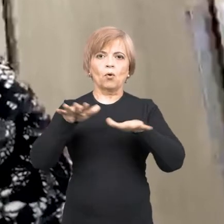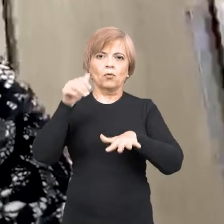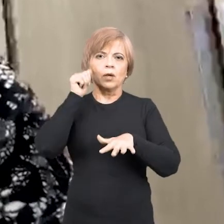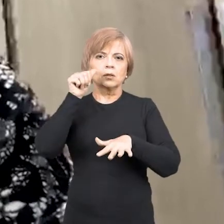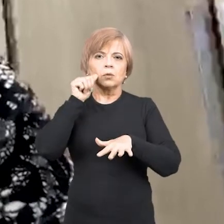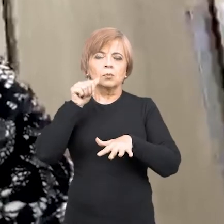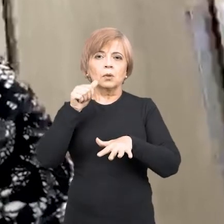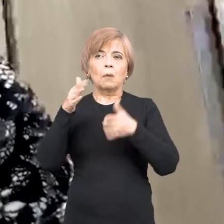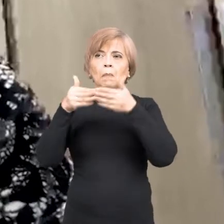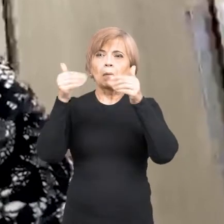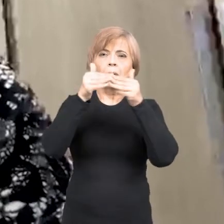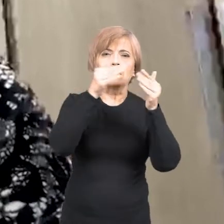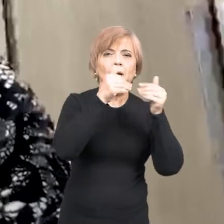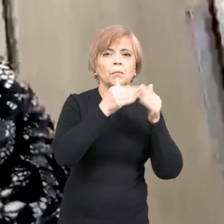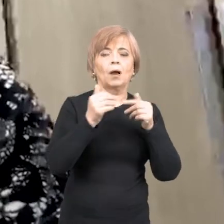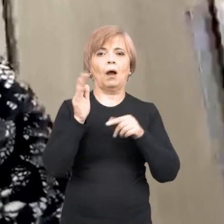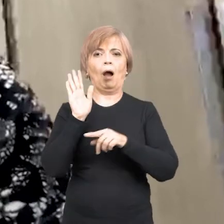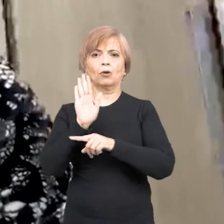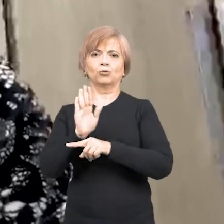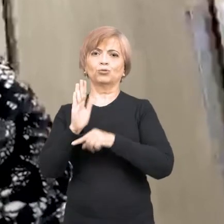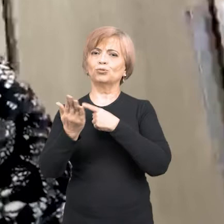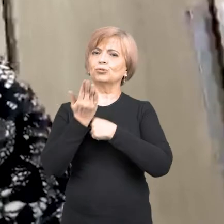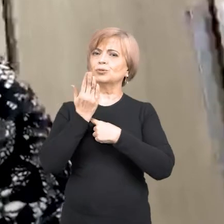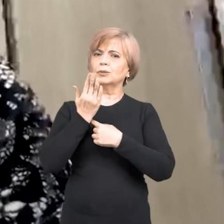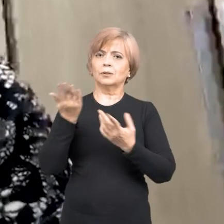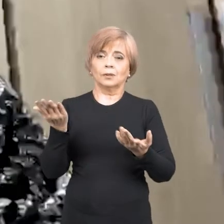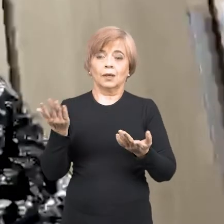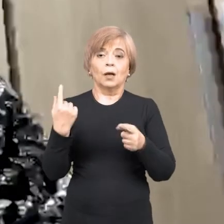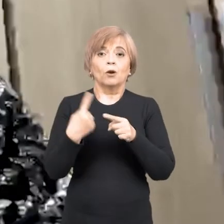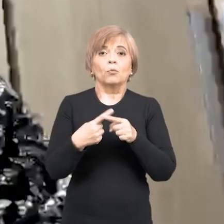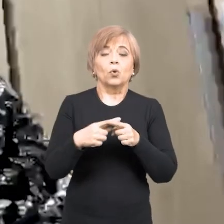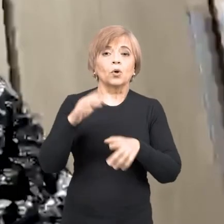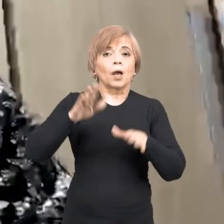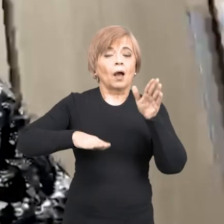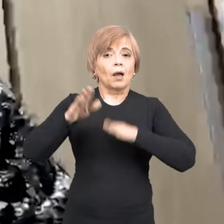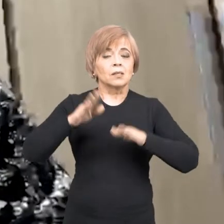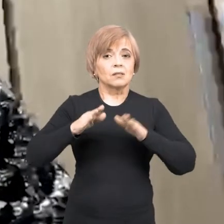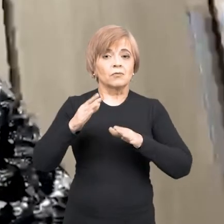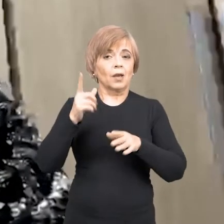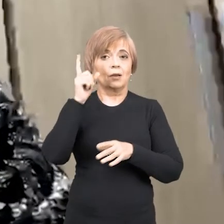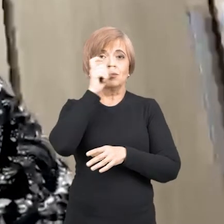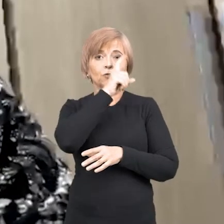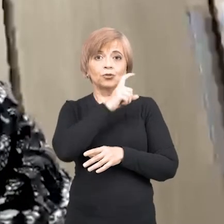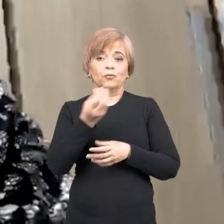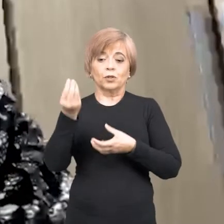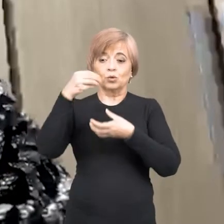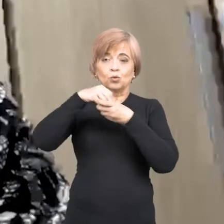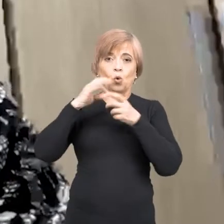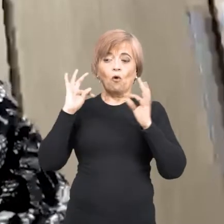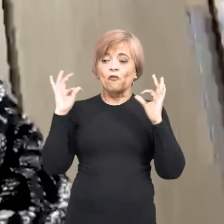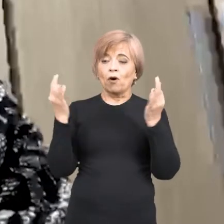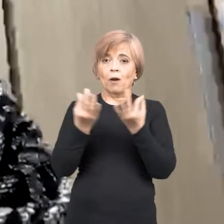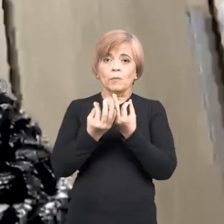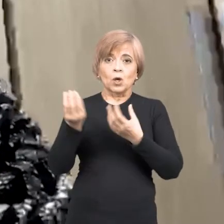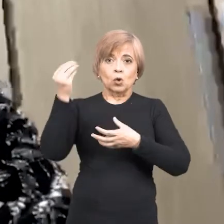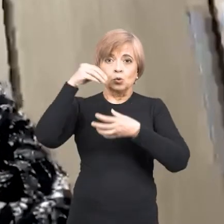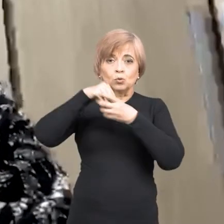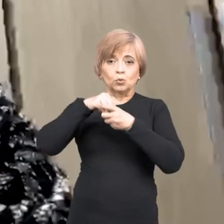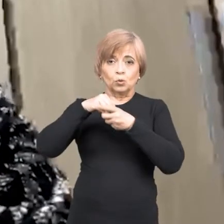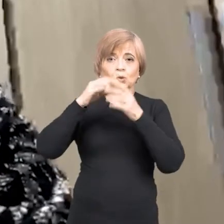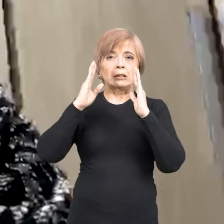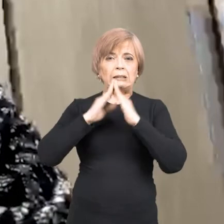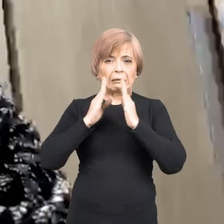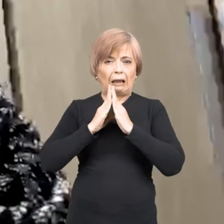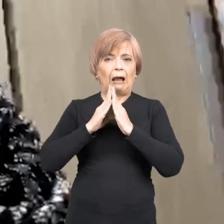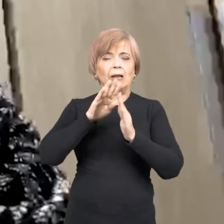das mulheres de pedirem ajuda. Seja em razão, muitas vezes, da necessidade de permanecer a família toda reunida